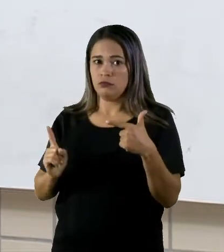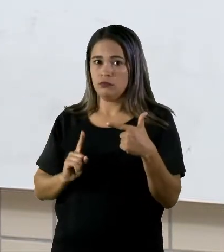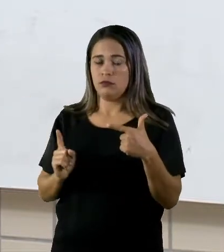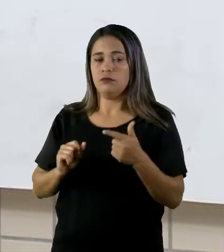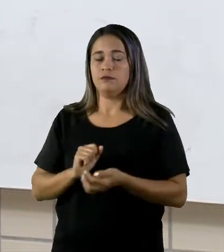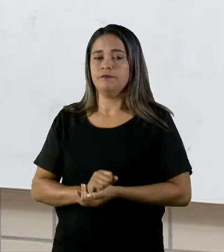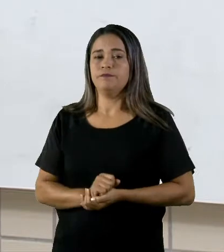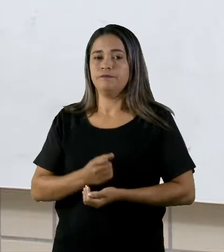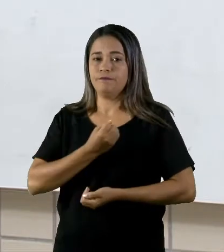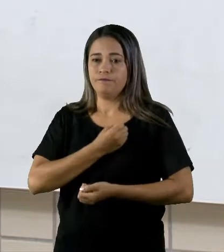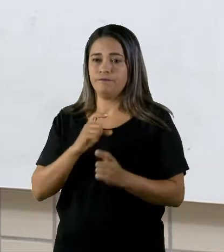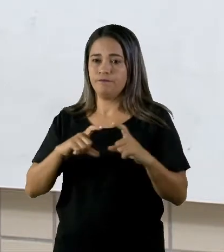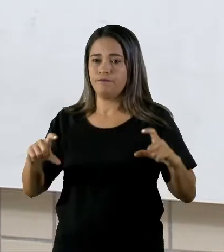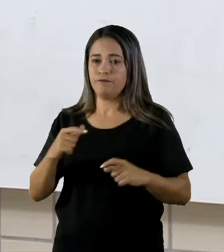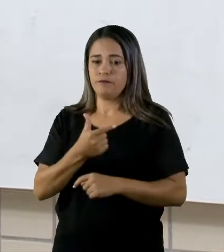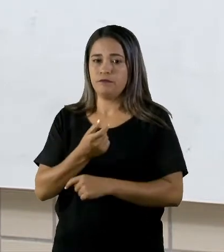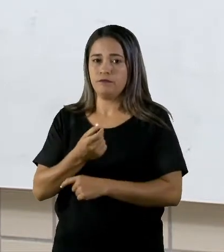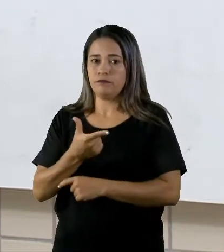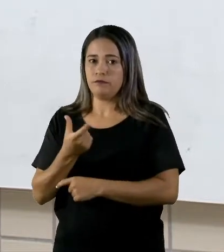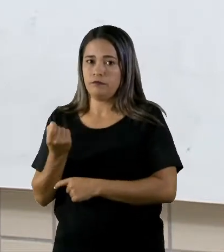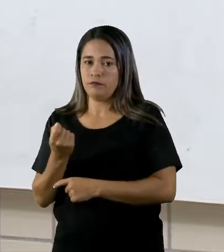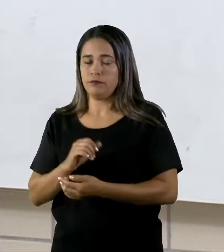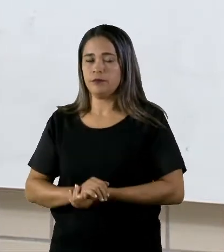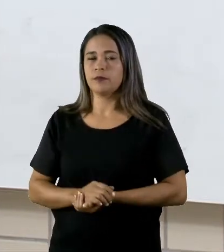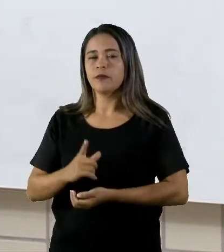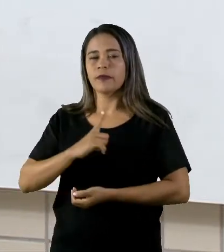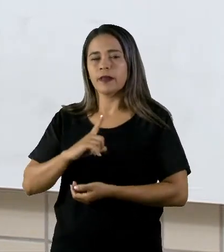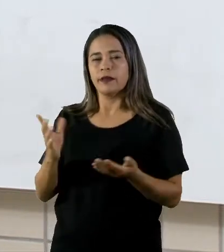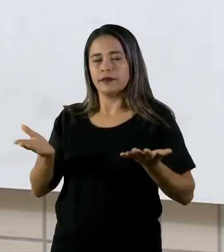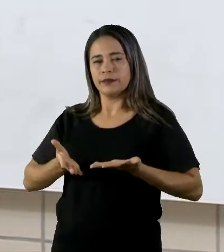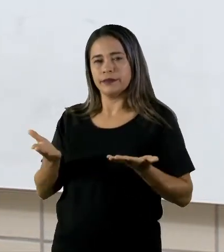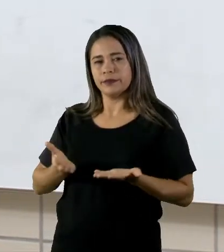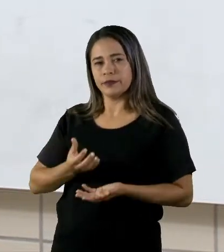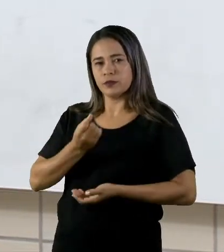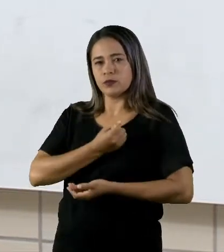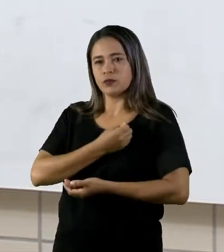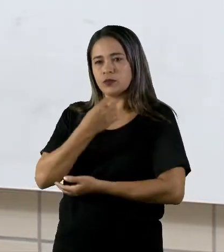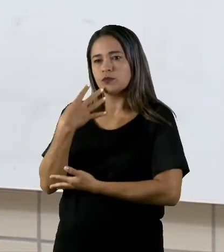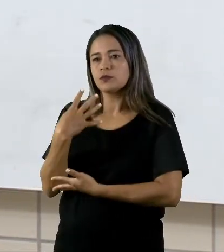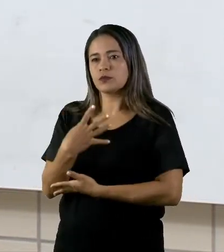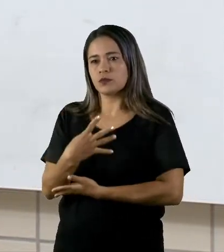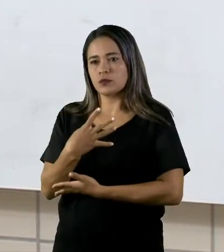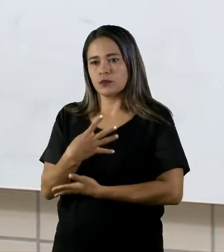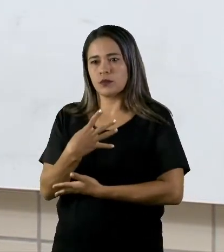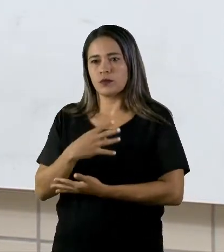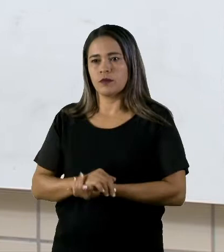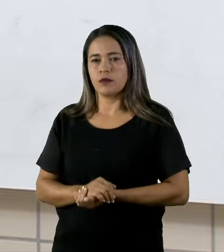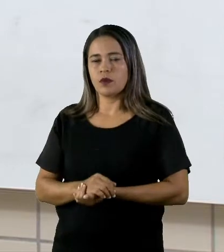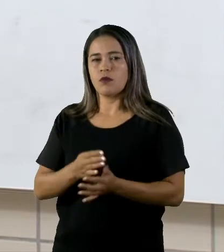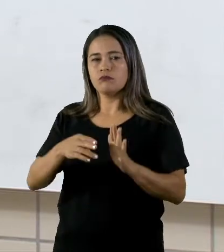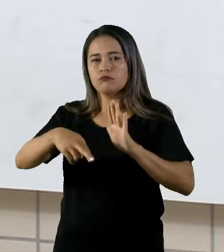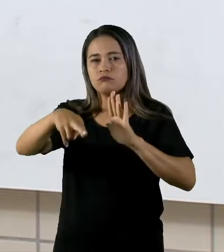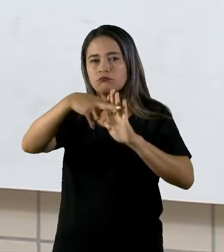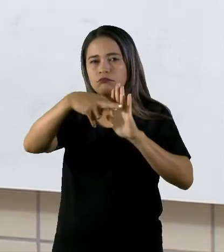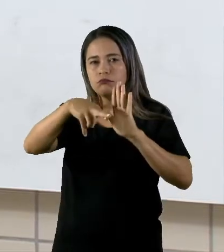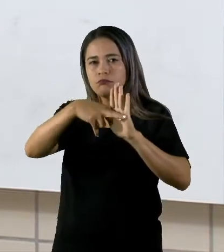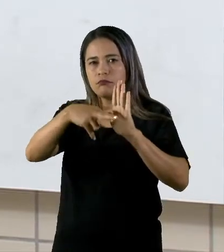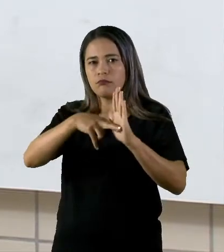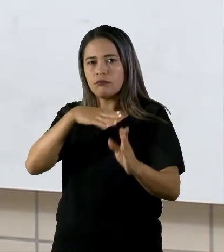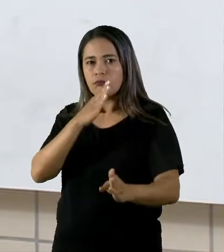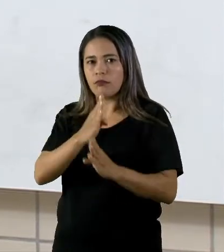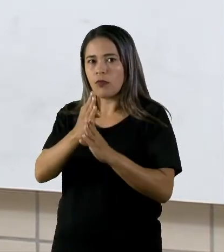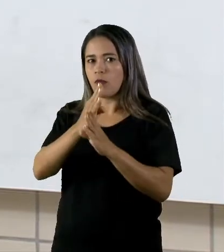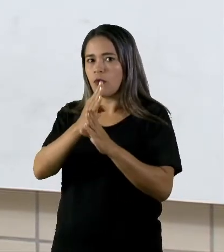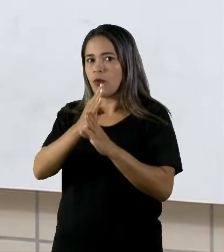aqui. Eu tenho agora o 4. O critério para você encontrar o 4 e do 8